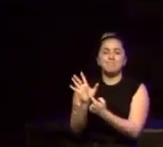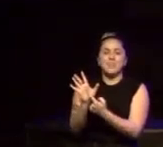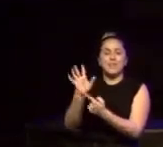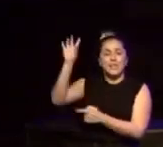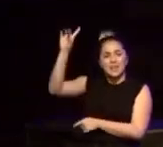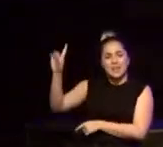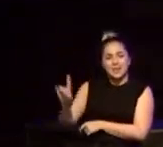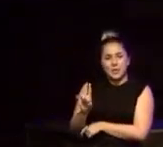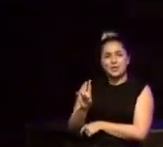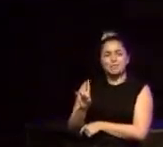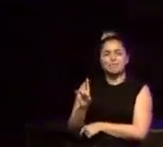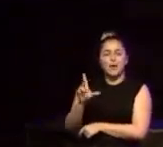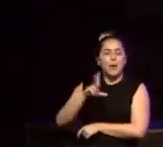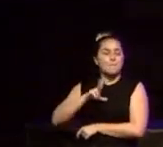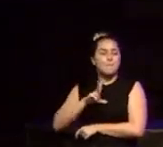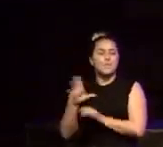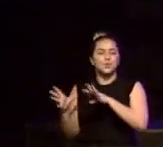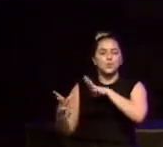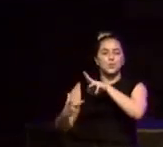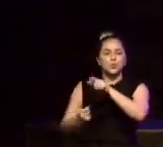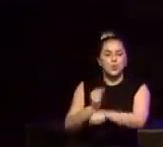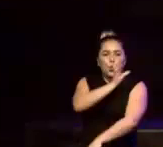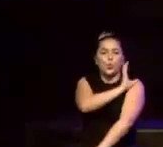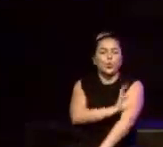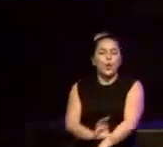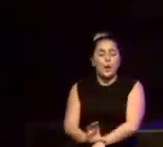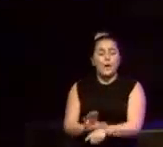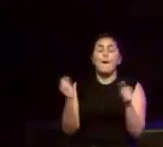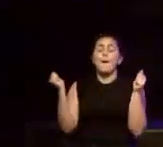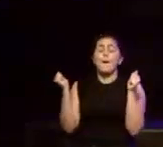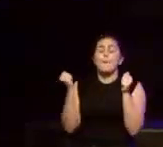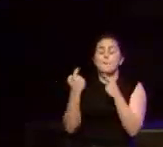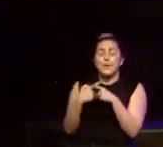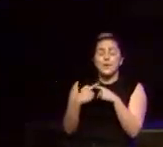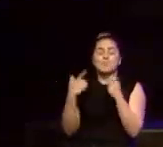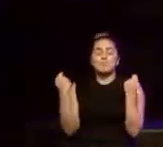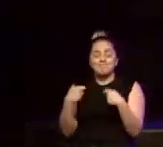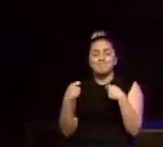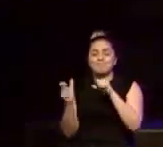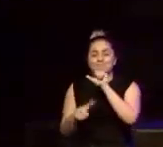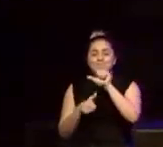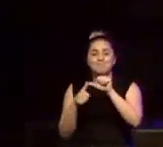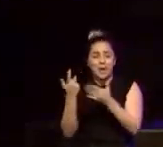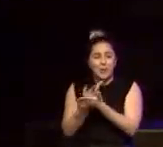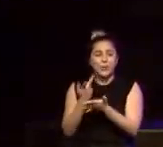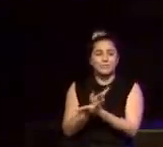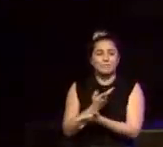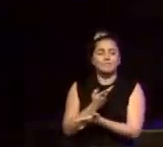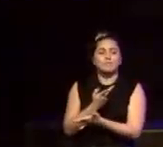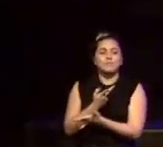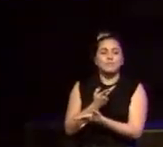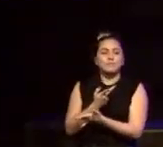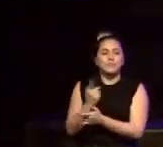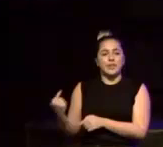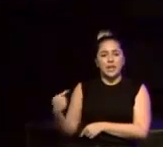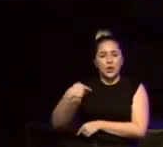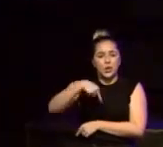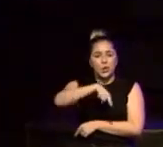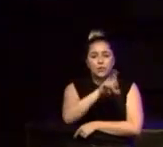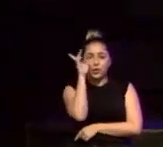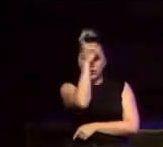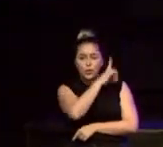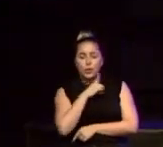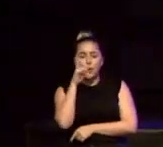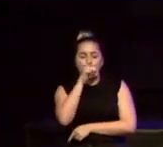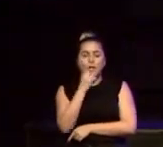culturalmente, globalmente, porque nesses três níveis de transformação precisa acontecer. Vamos criar o hábito de aparecer aos domingos. E de segunda